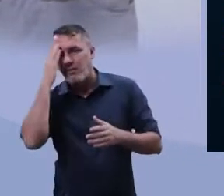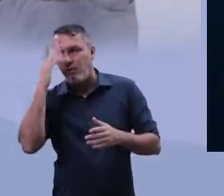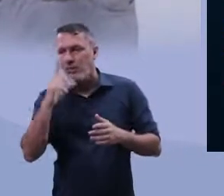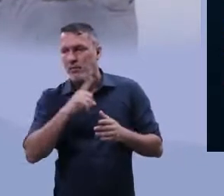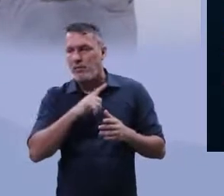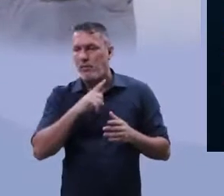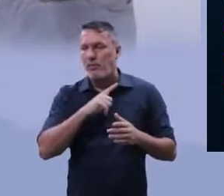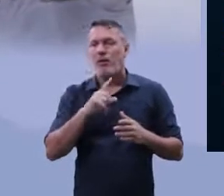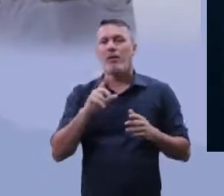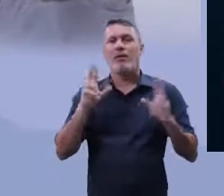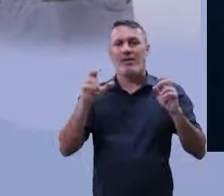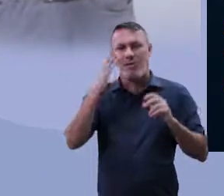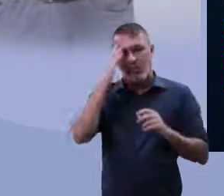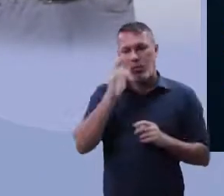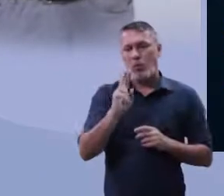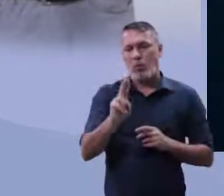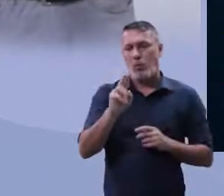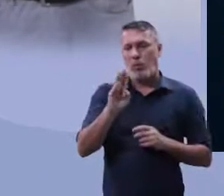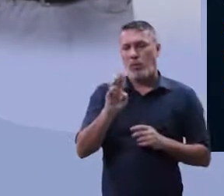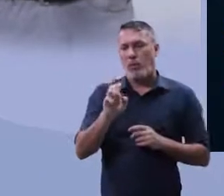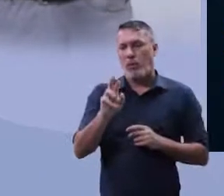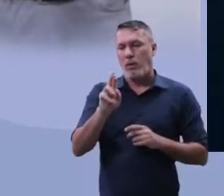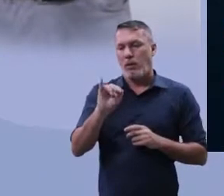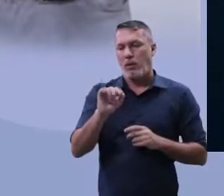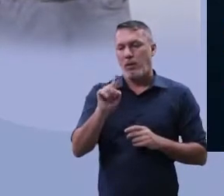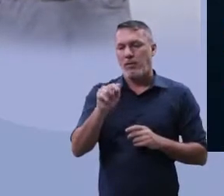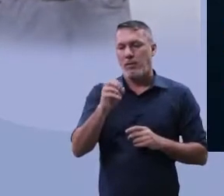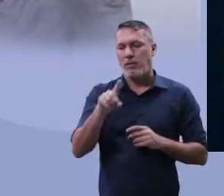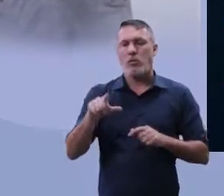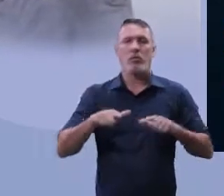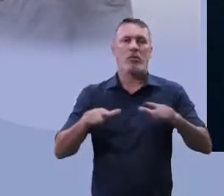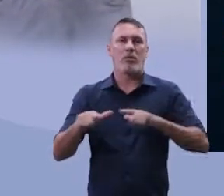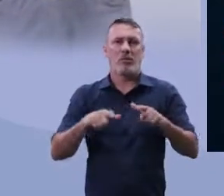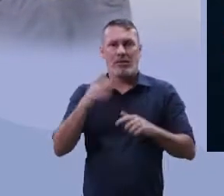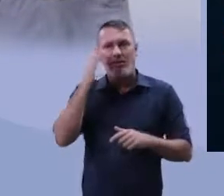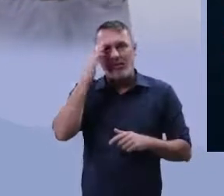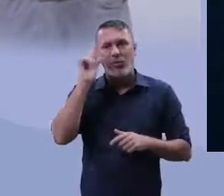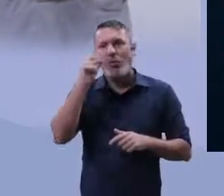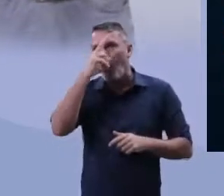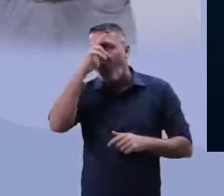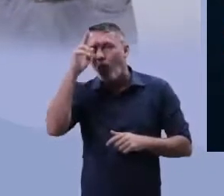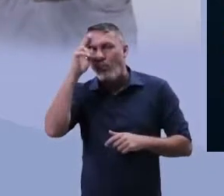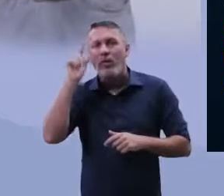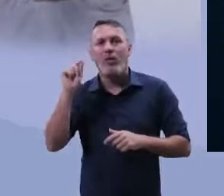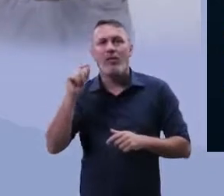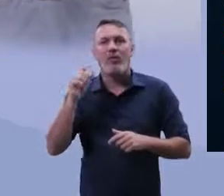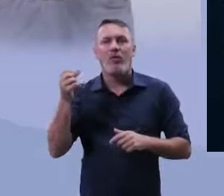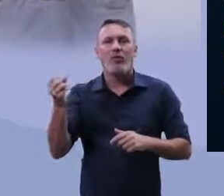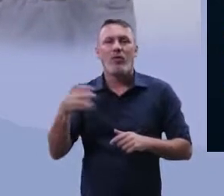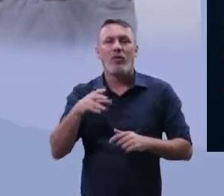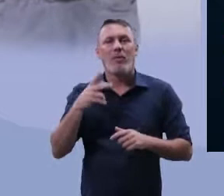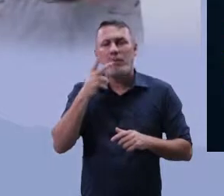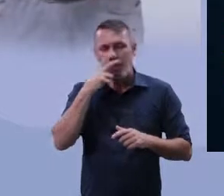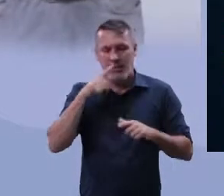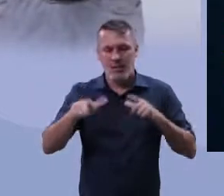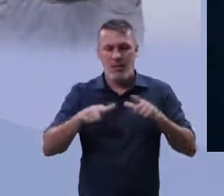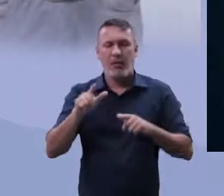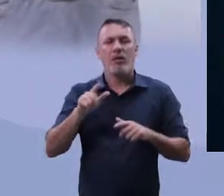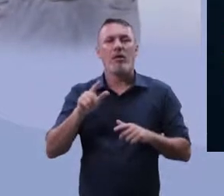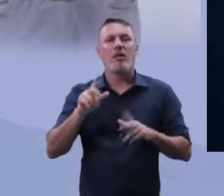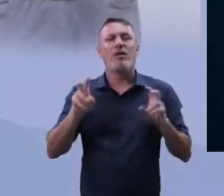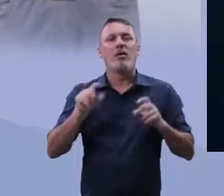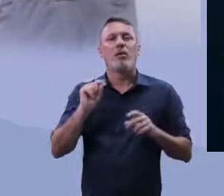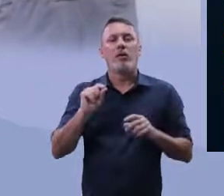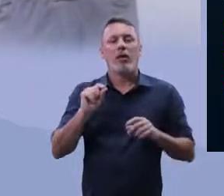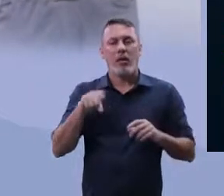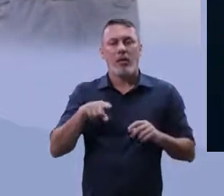muitos já devem ter ouvido, chamada uberização do trabalho. Essa uberização do trabalho é aquela questão do